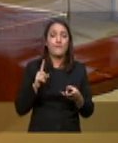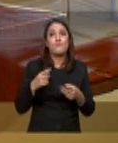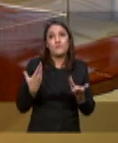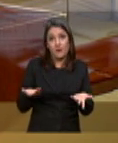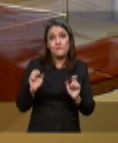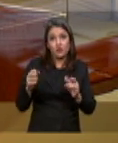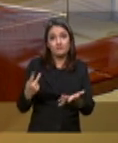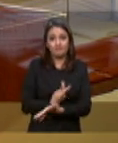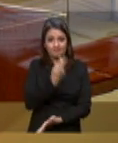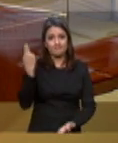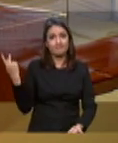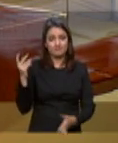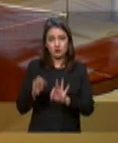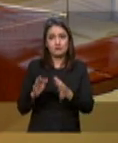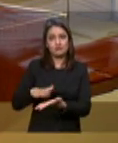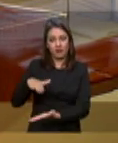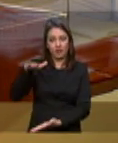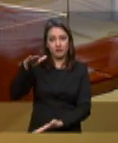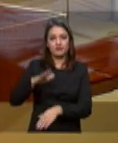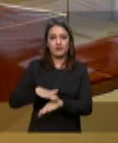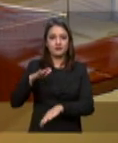prematuramente.